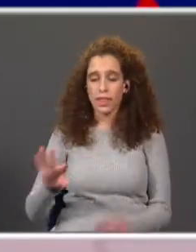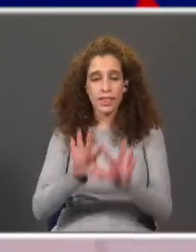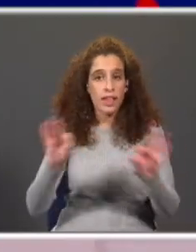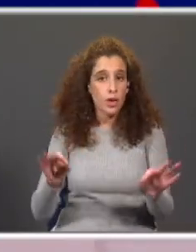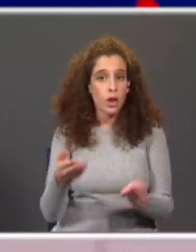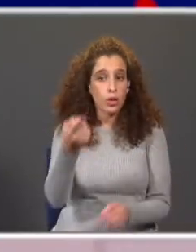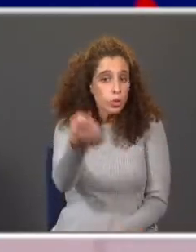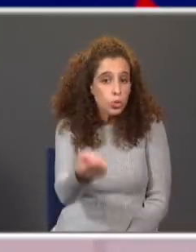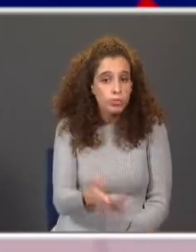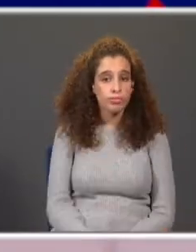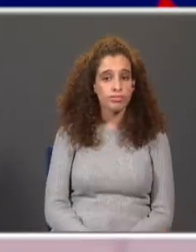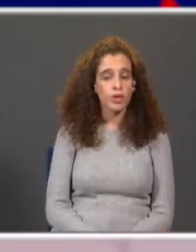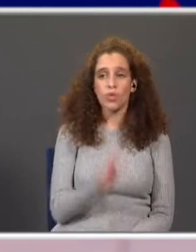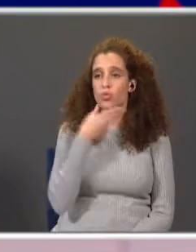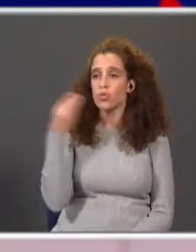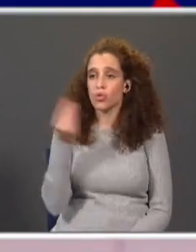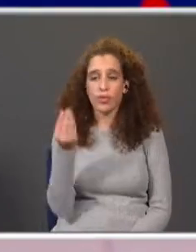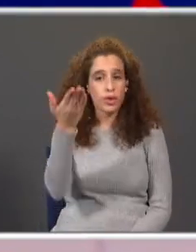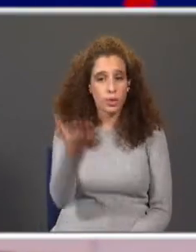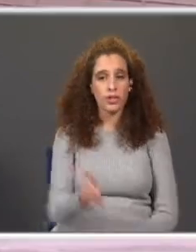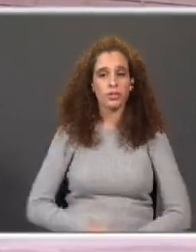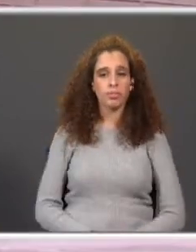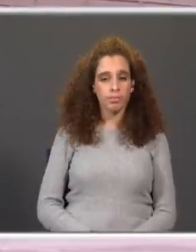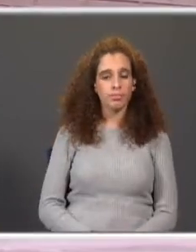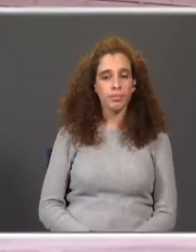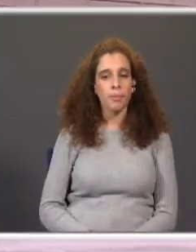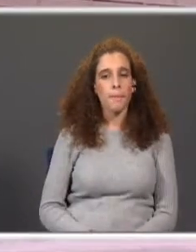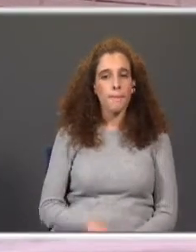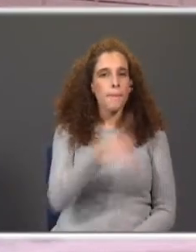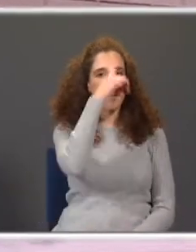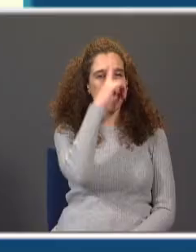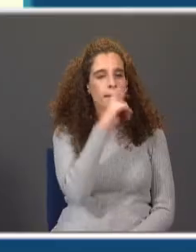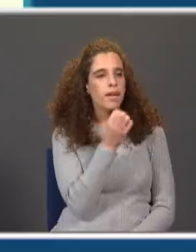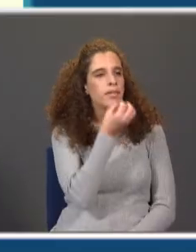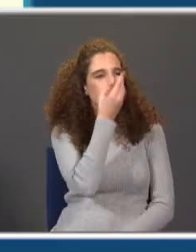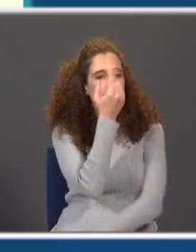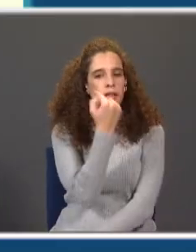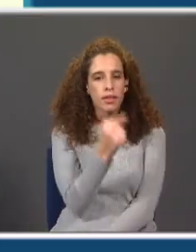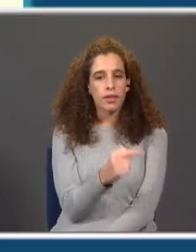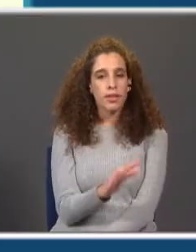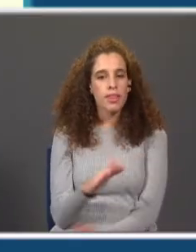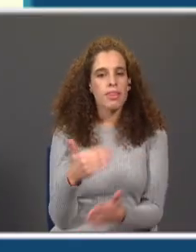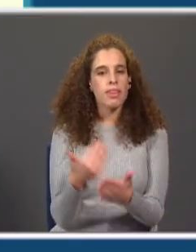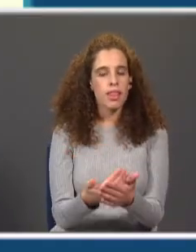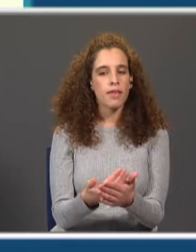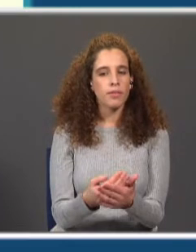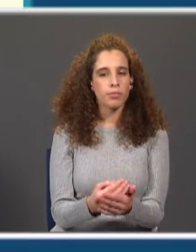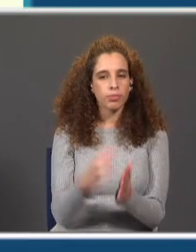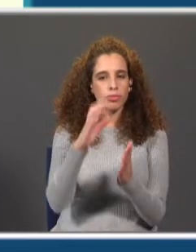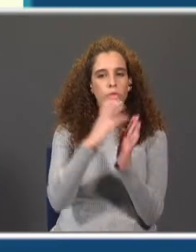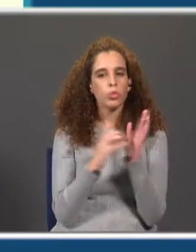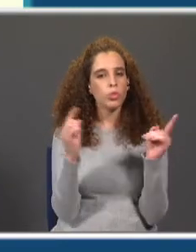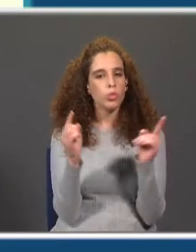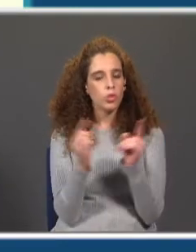como tu foste, um jovem como tu és. As lembranças que a Acácia lhe traz levam o cronista a emergir no